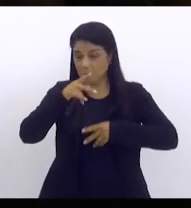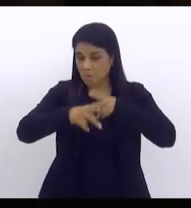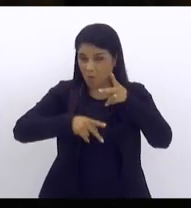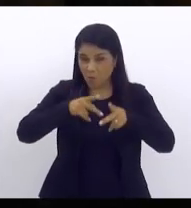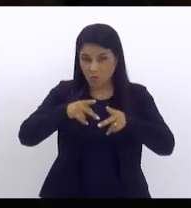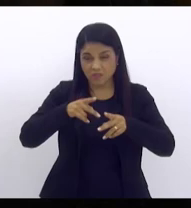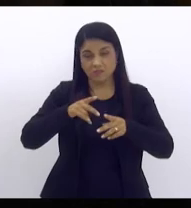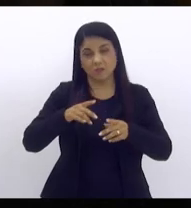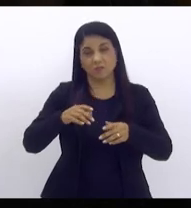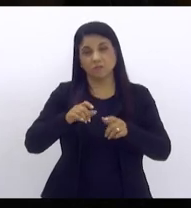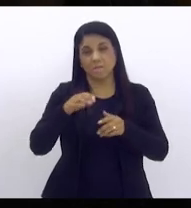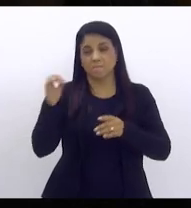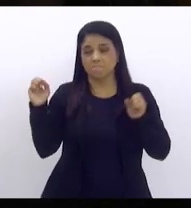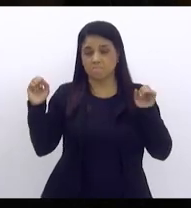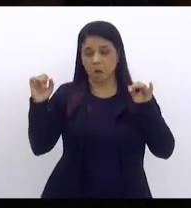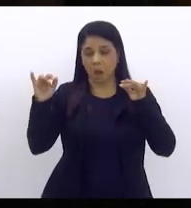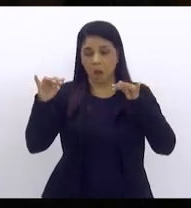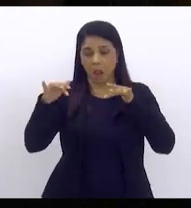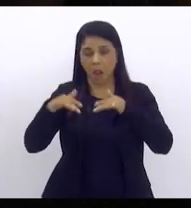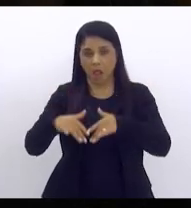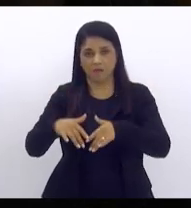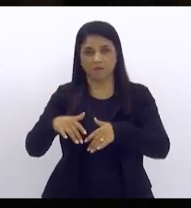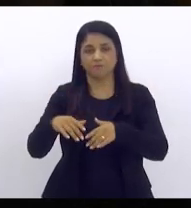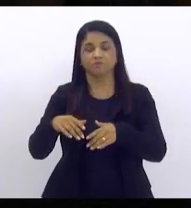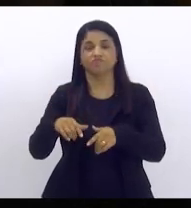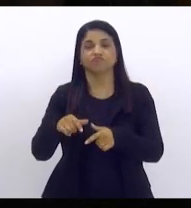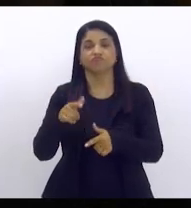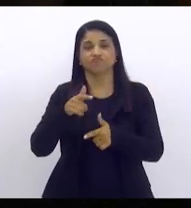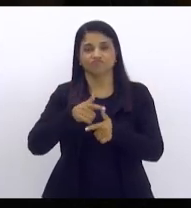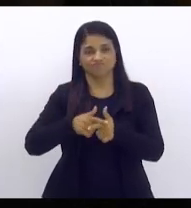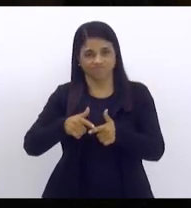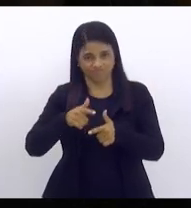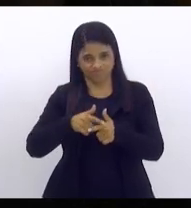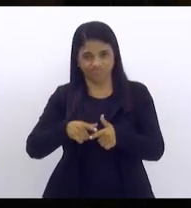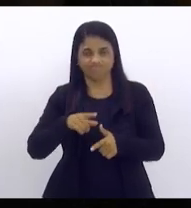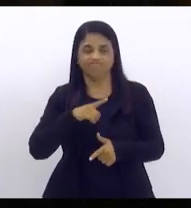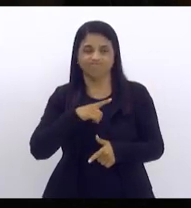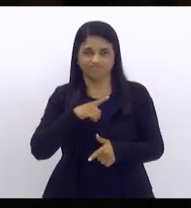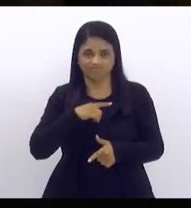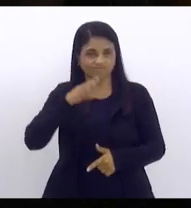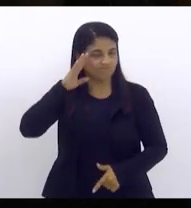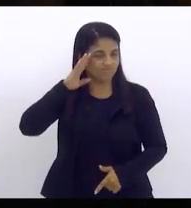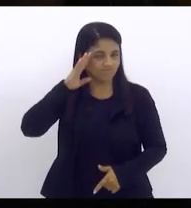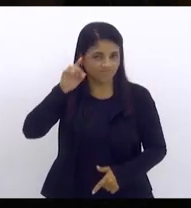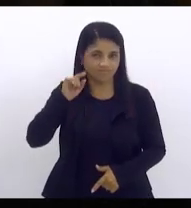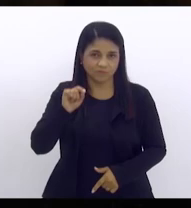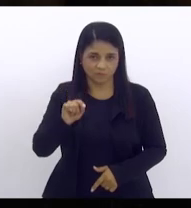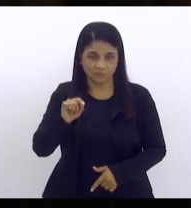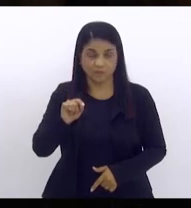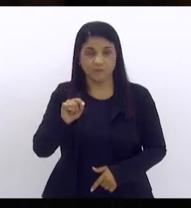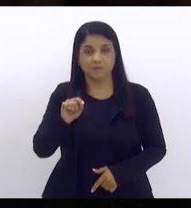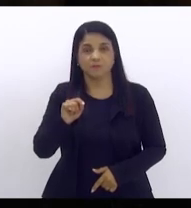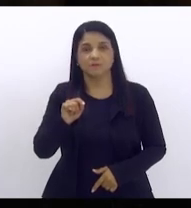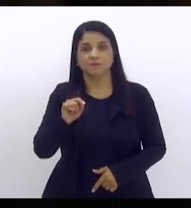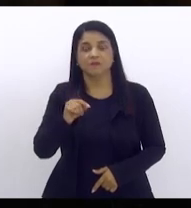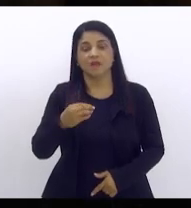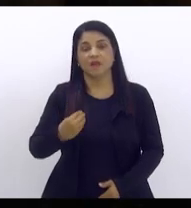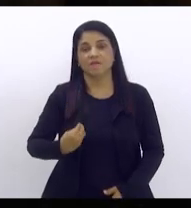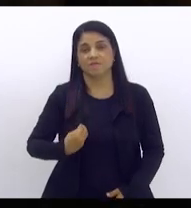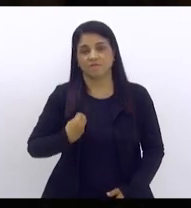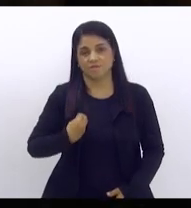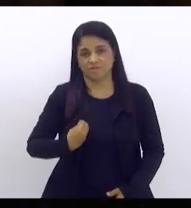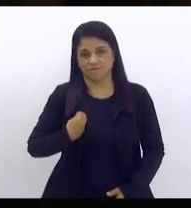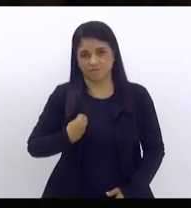Maré é um microcosmo de um problema fundamental e importante no que tange a vida